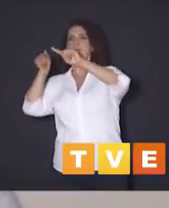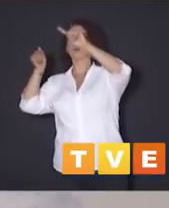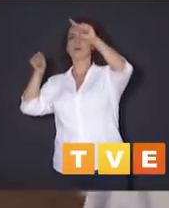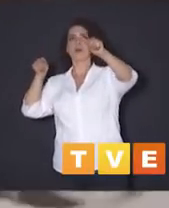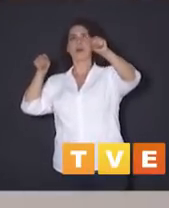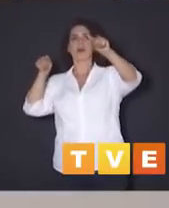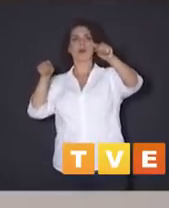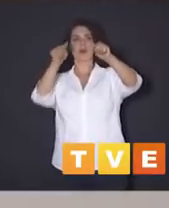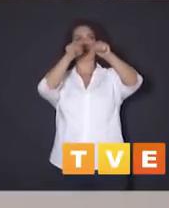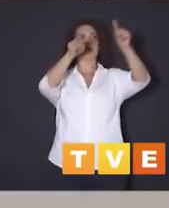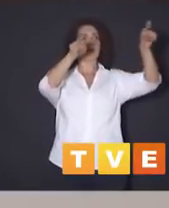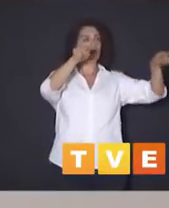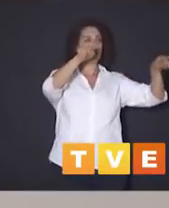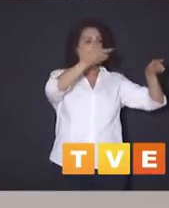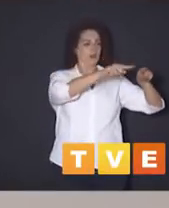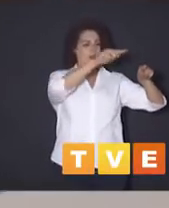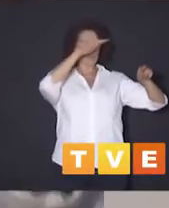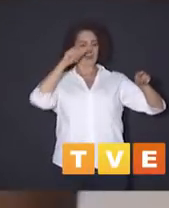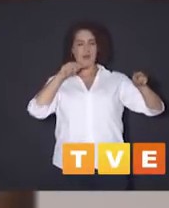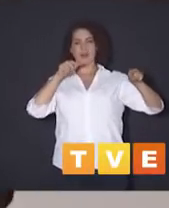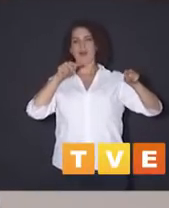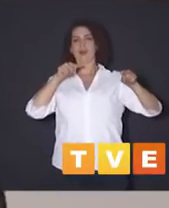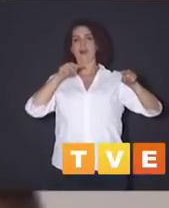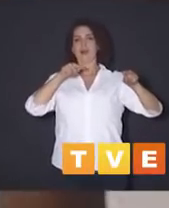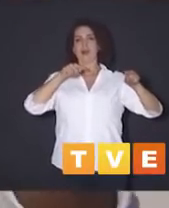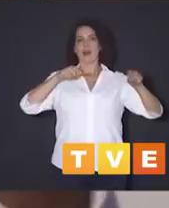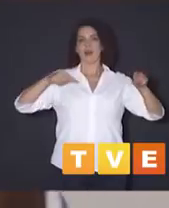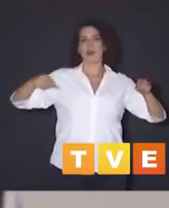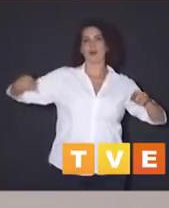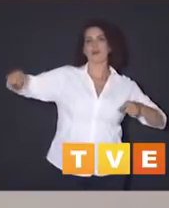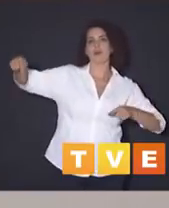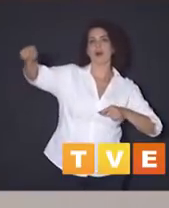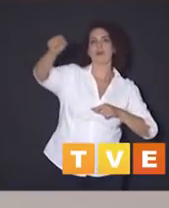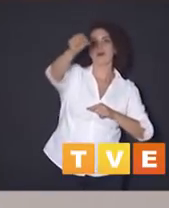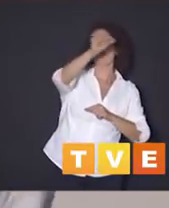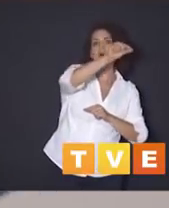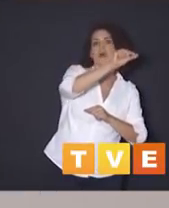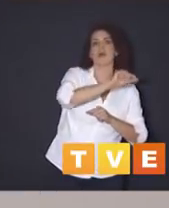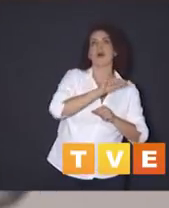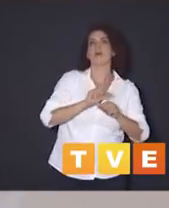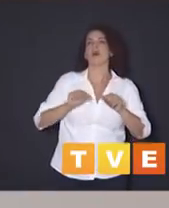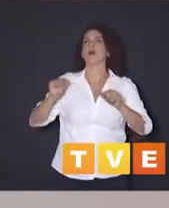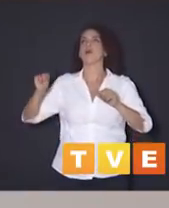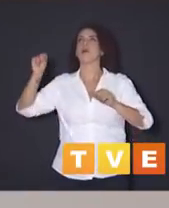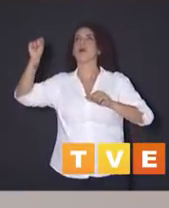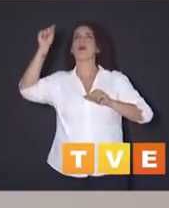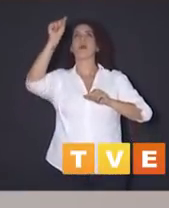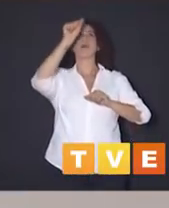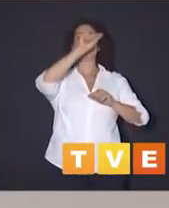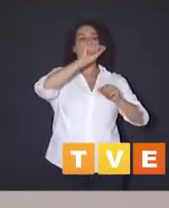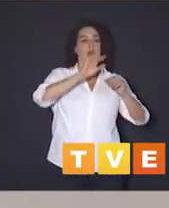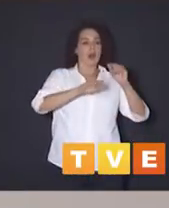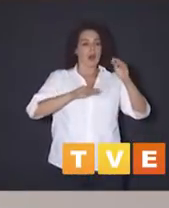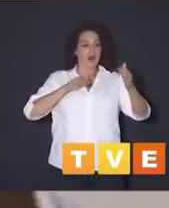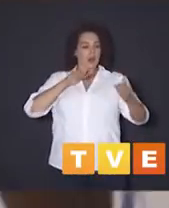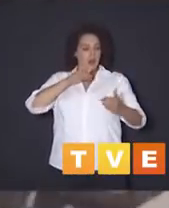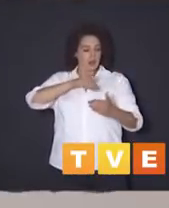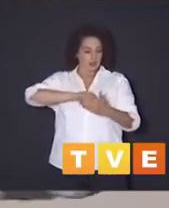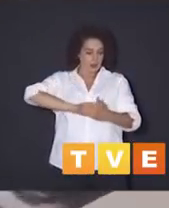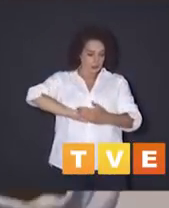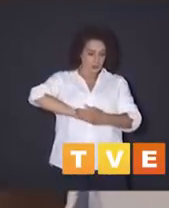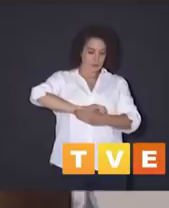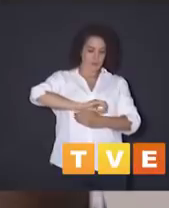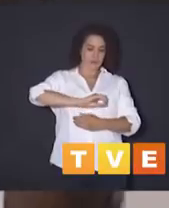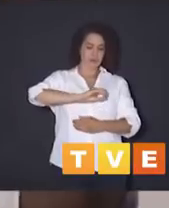galo que com muitos outros galos se cruzem os fios de sol de seus gritos de galo para que amanhã